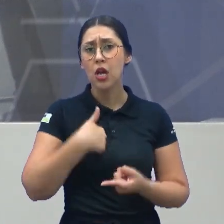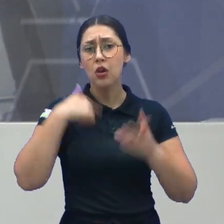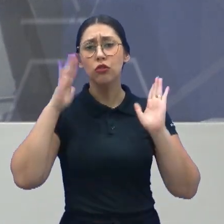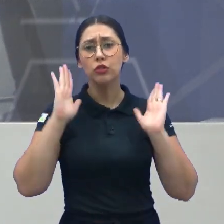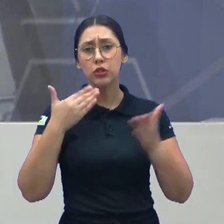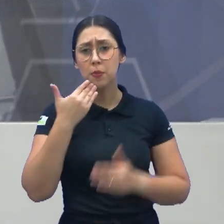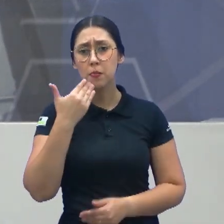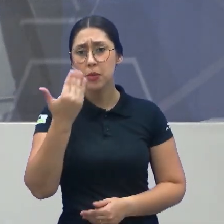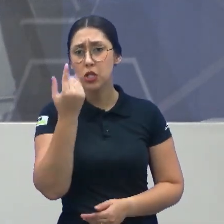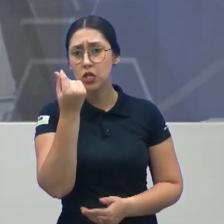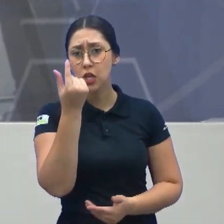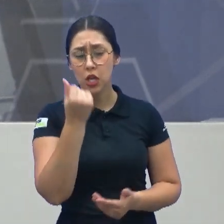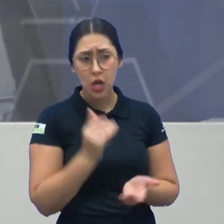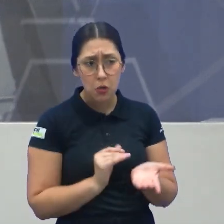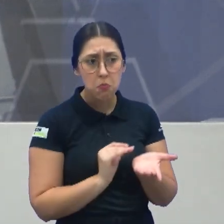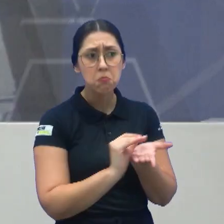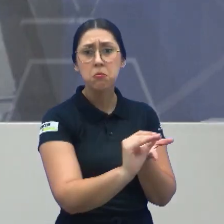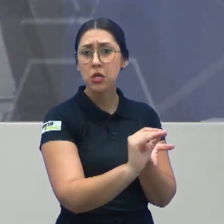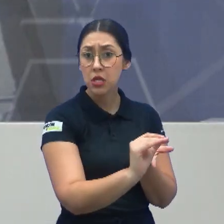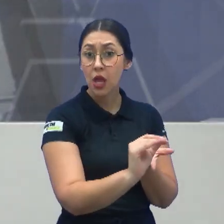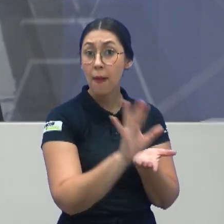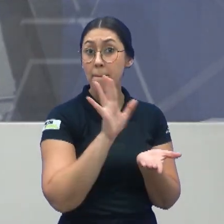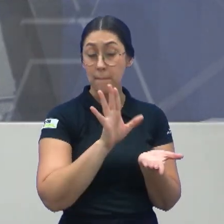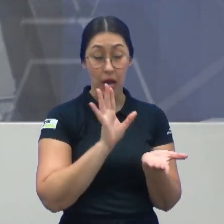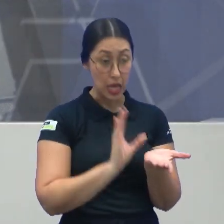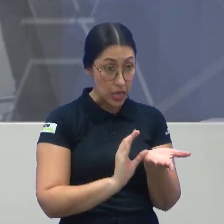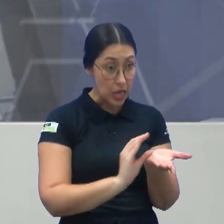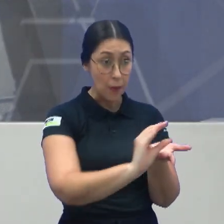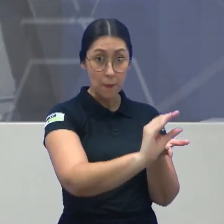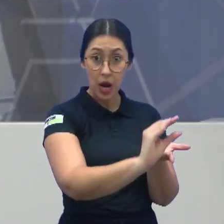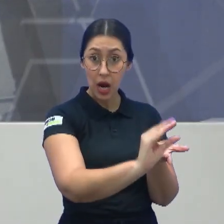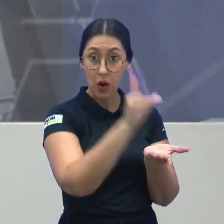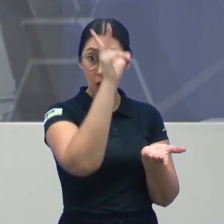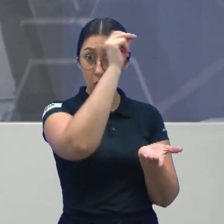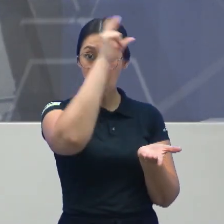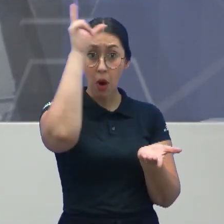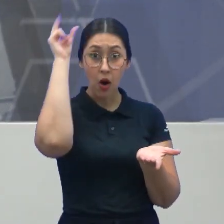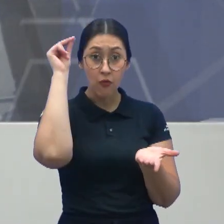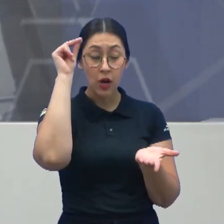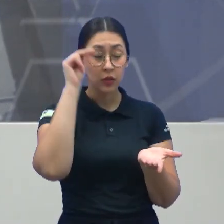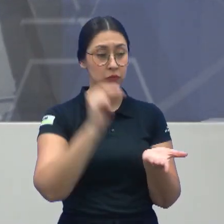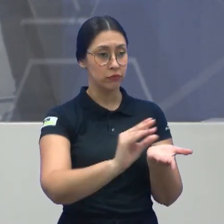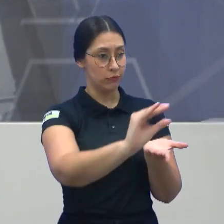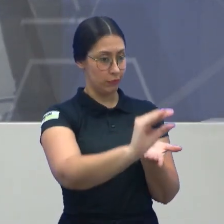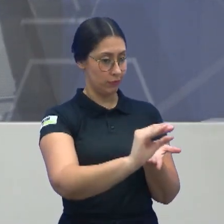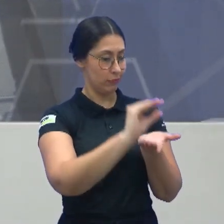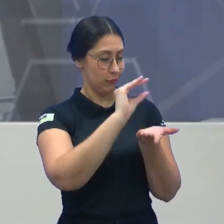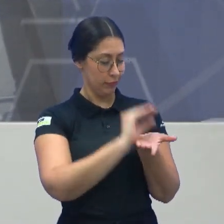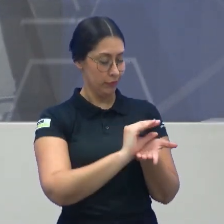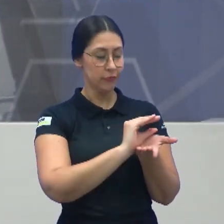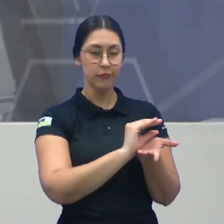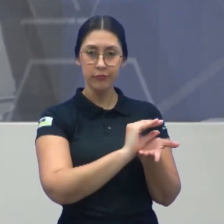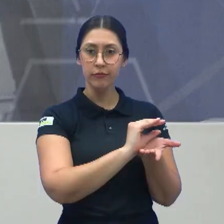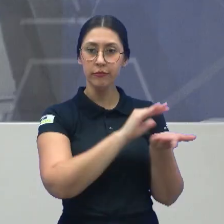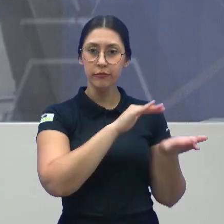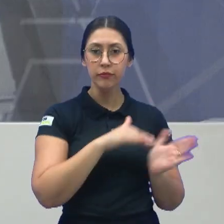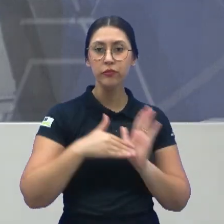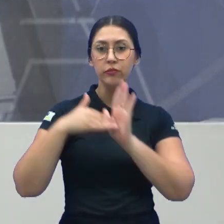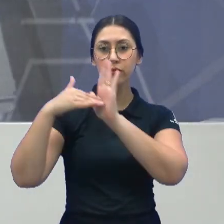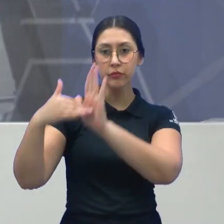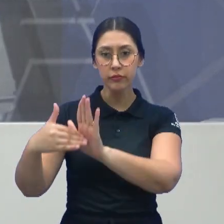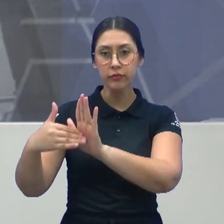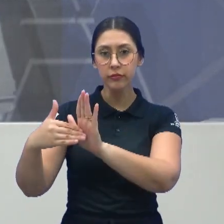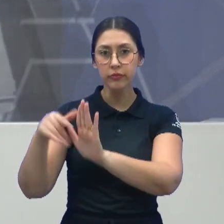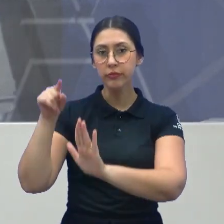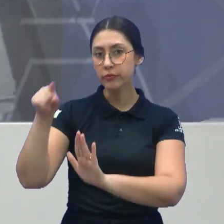uma instituição. Ao invés do prefeito, dessa emenda vir para acrescentar a mensalidade